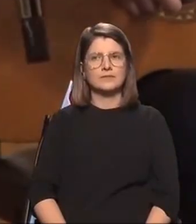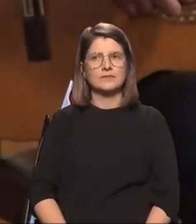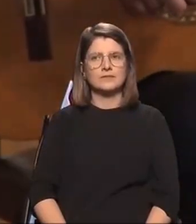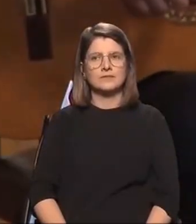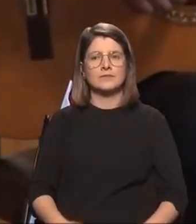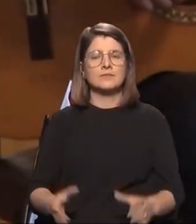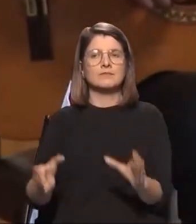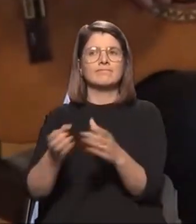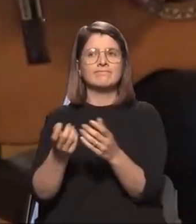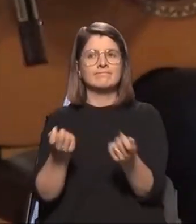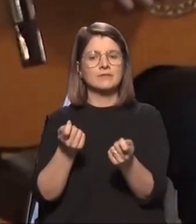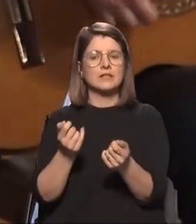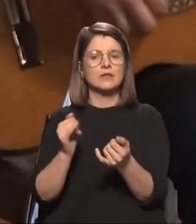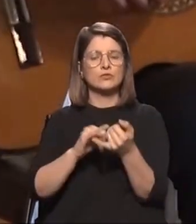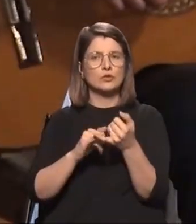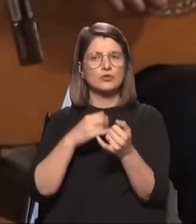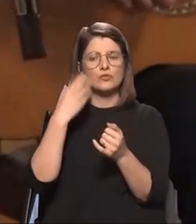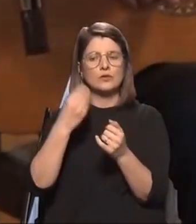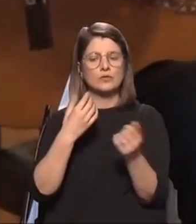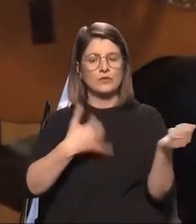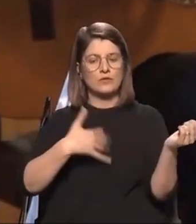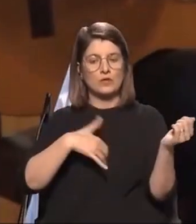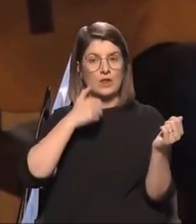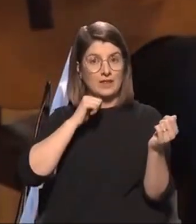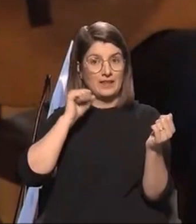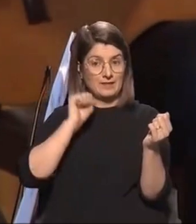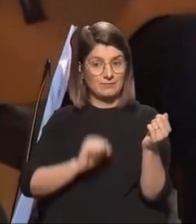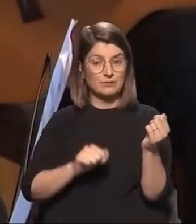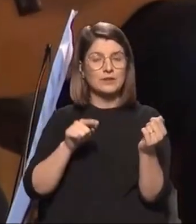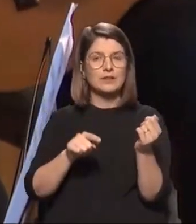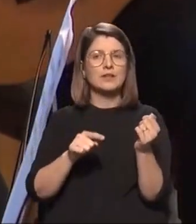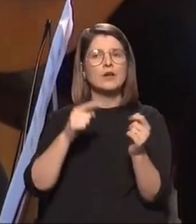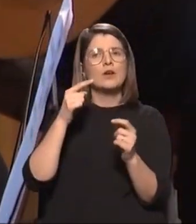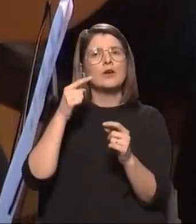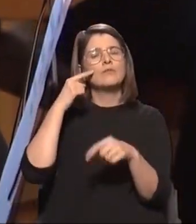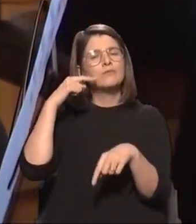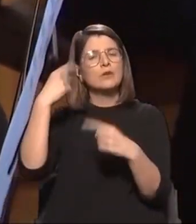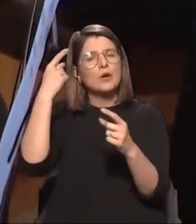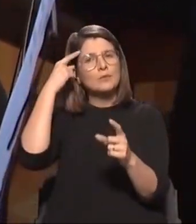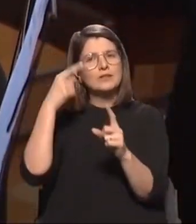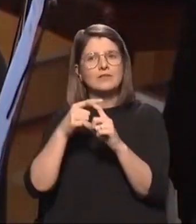Organizada pela Associação de Juventude Viola da Terra, estas audições pretendem demonstrar